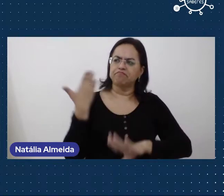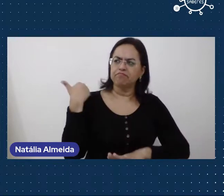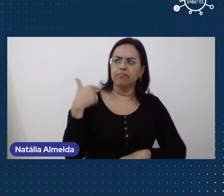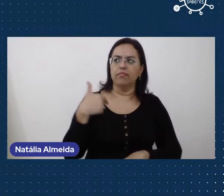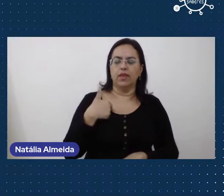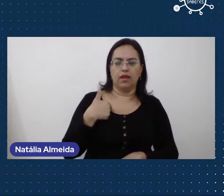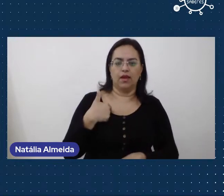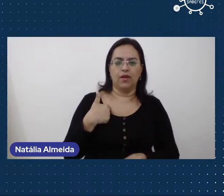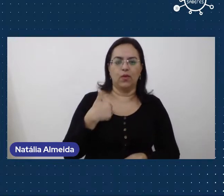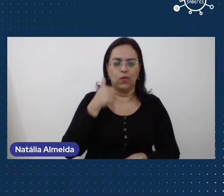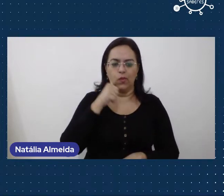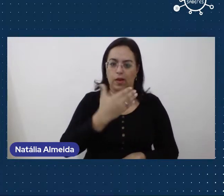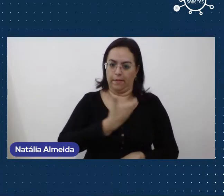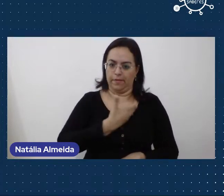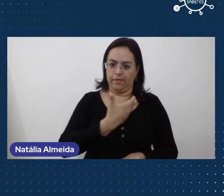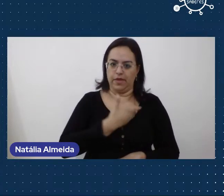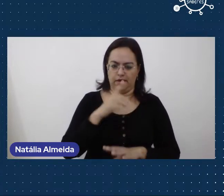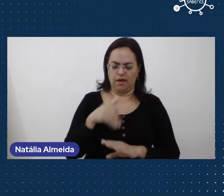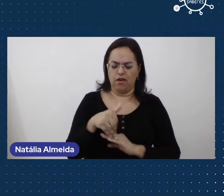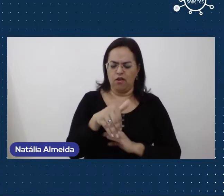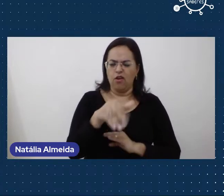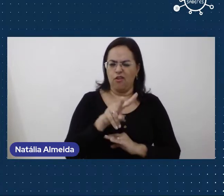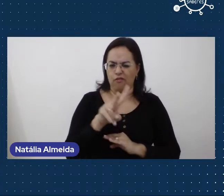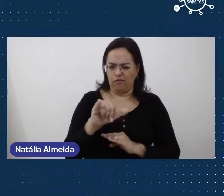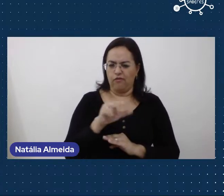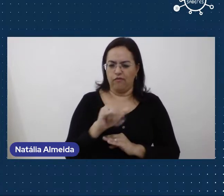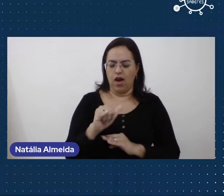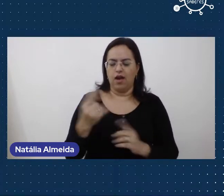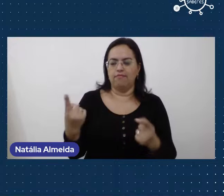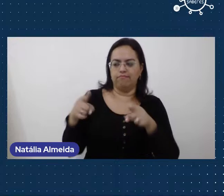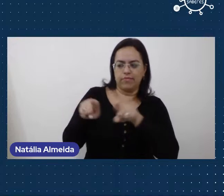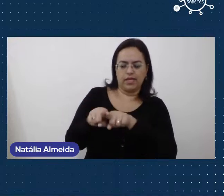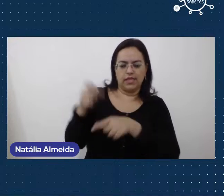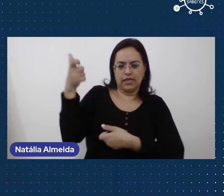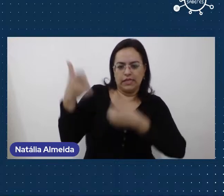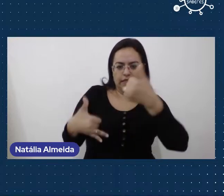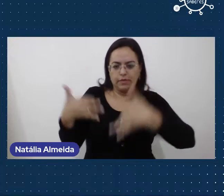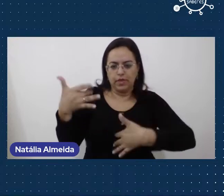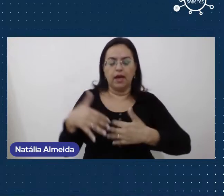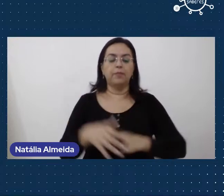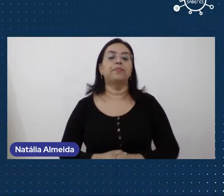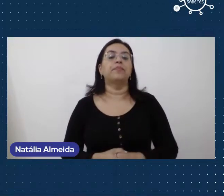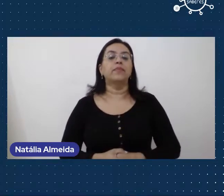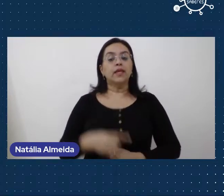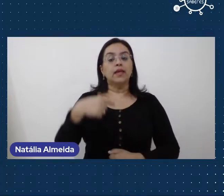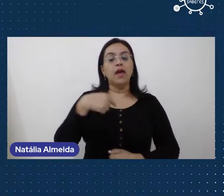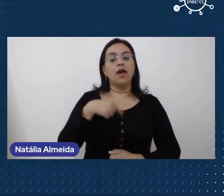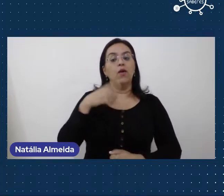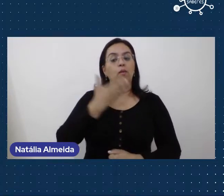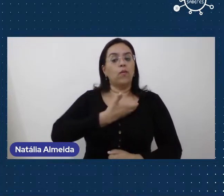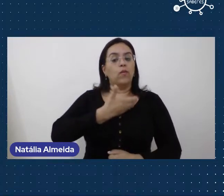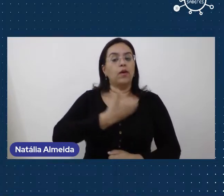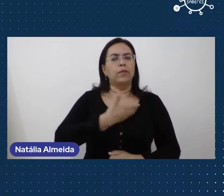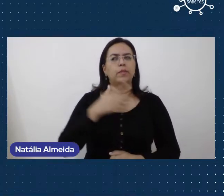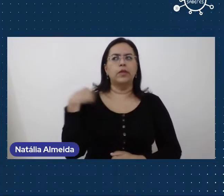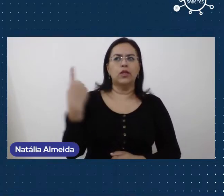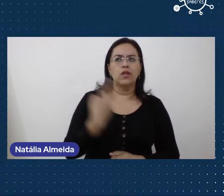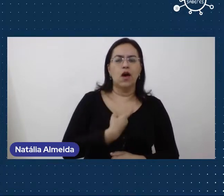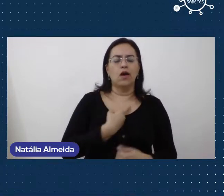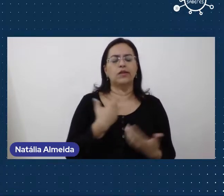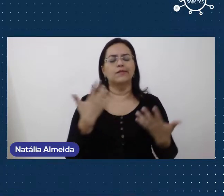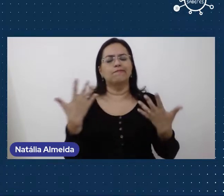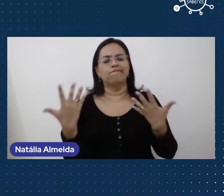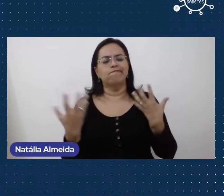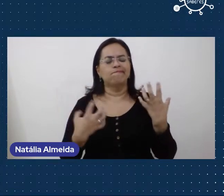daqui a pouco eu vou falar sobre a parceria que eu fiz com ela, nós estávamos um pouco, digamos